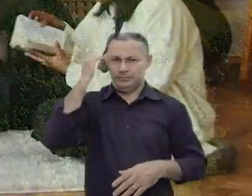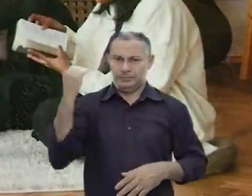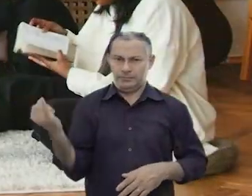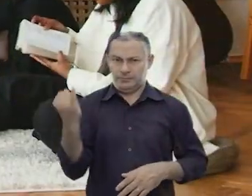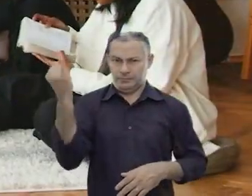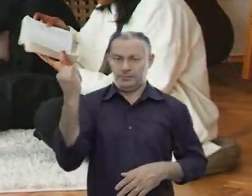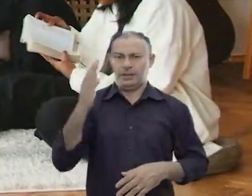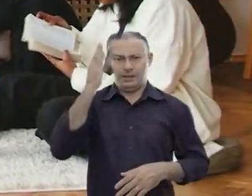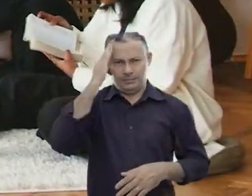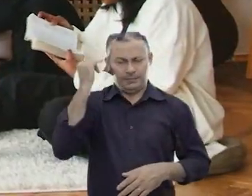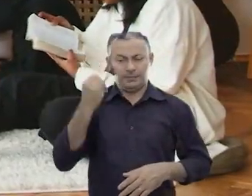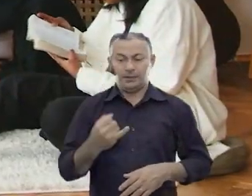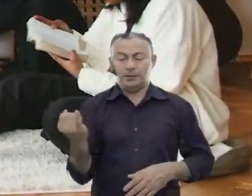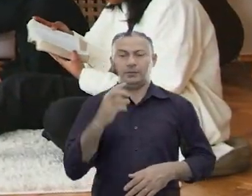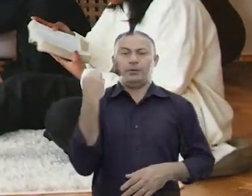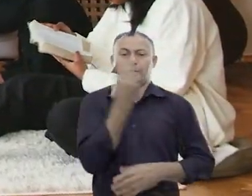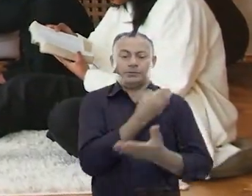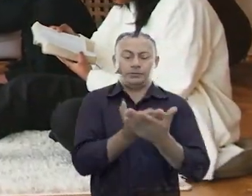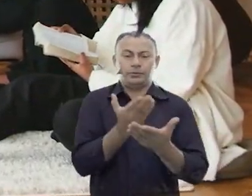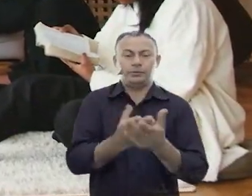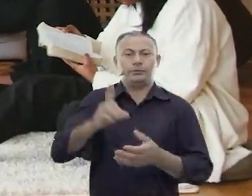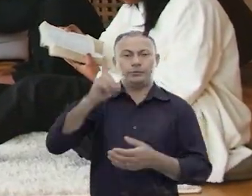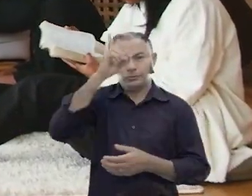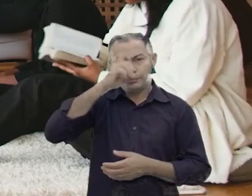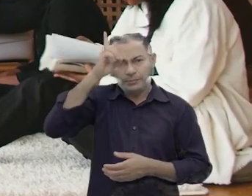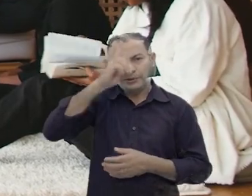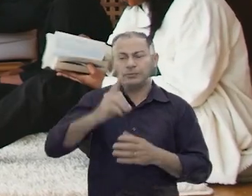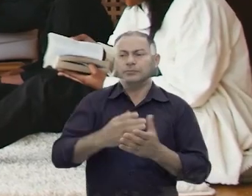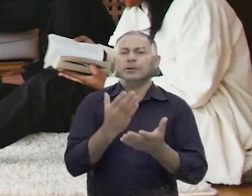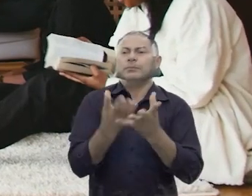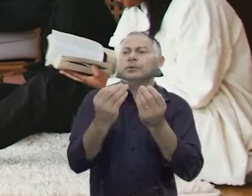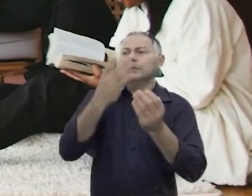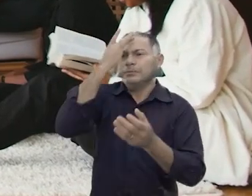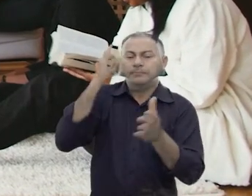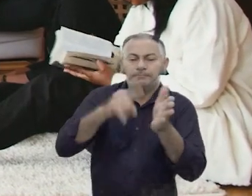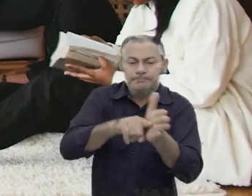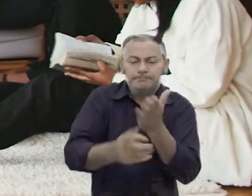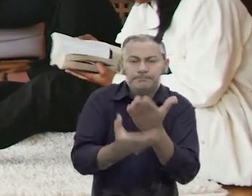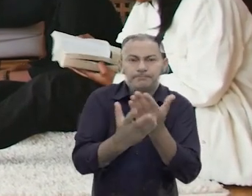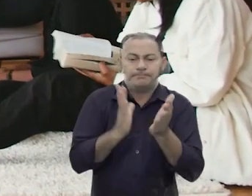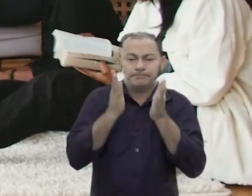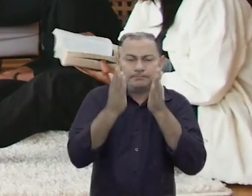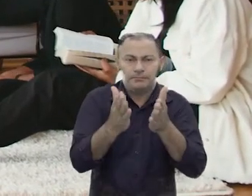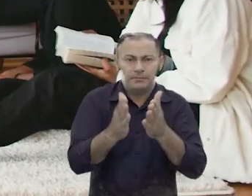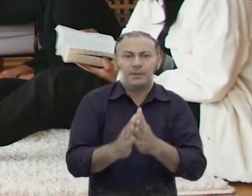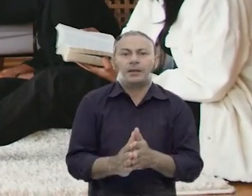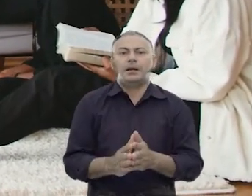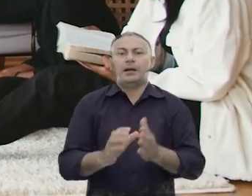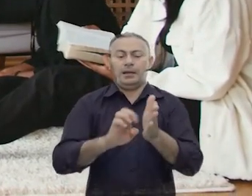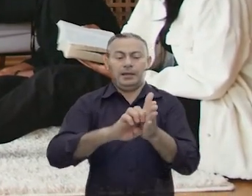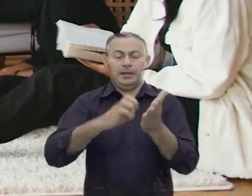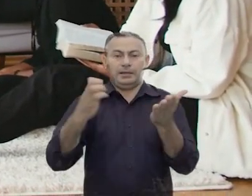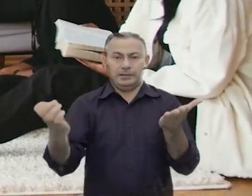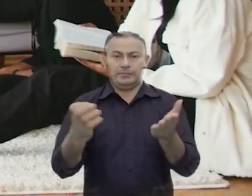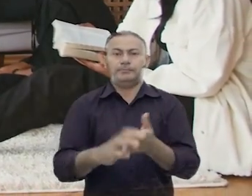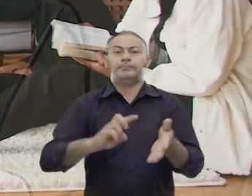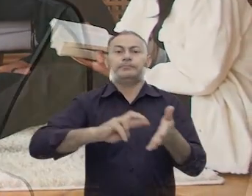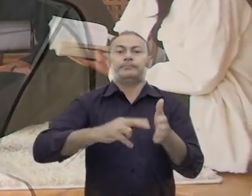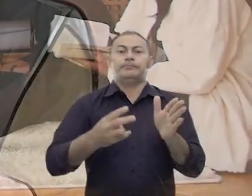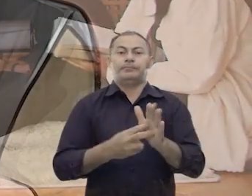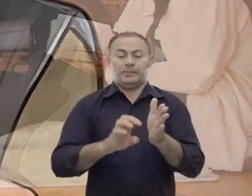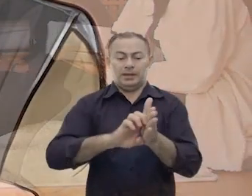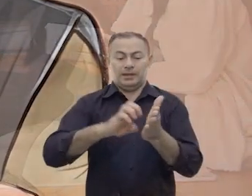da importância da nossa escola dominical em todo o mundo, e muitos estudiosos dão todo o crédito por ela a